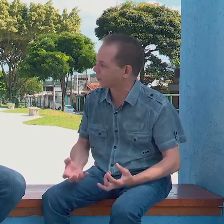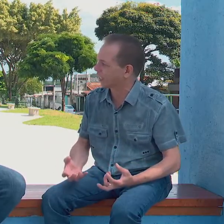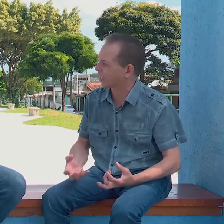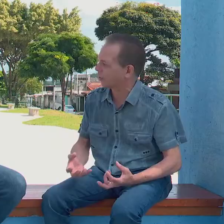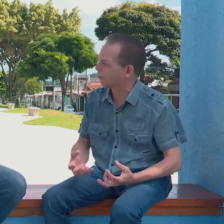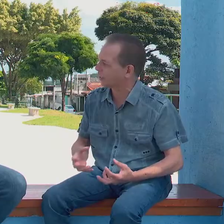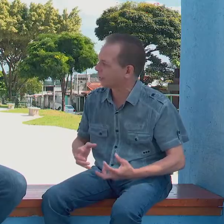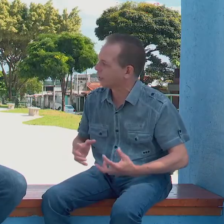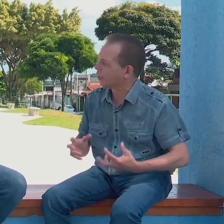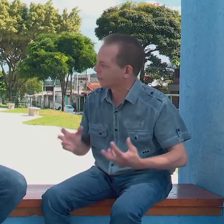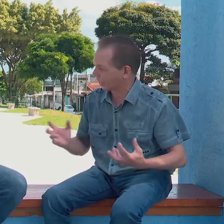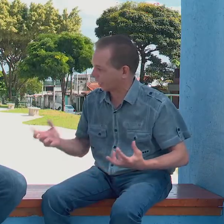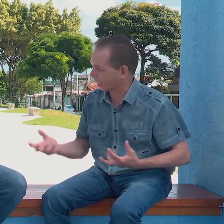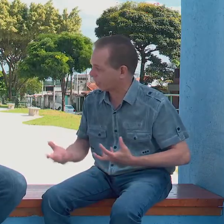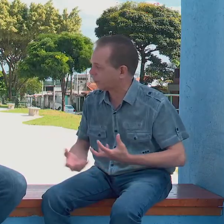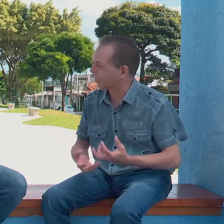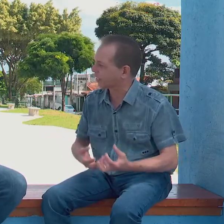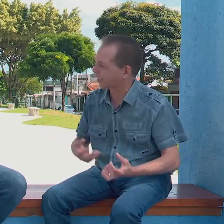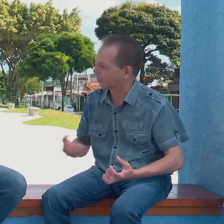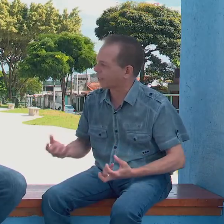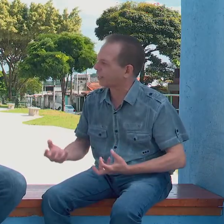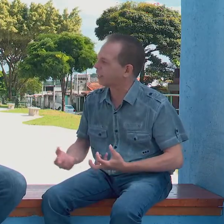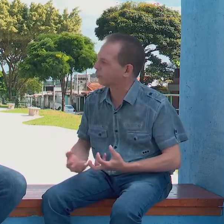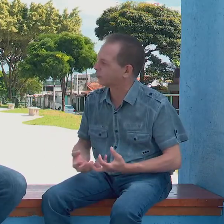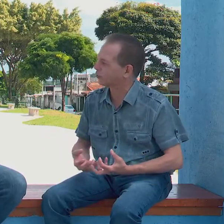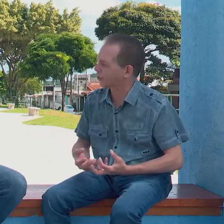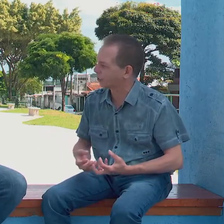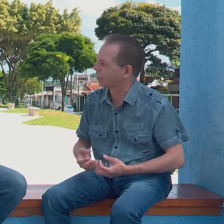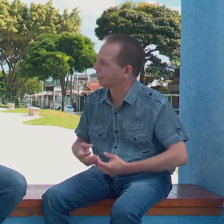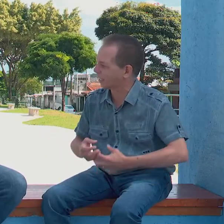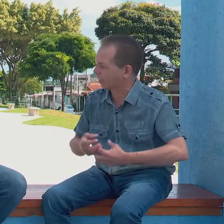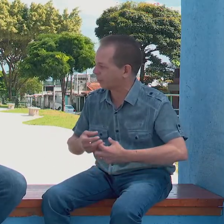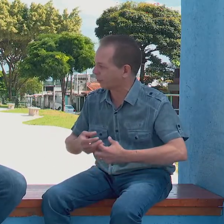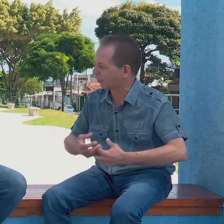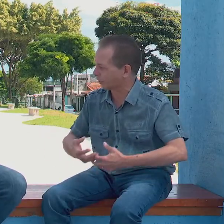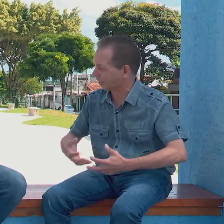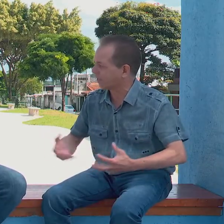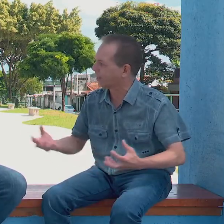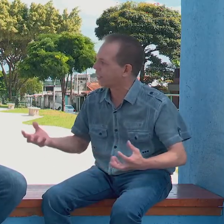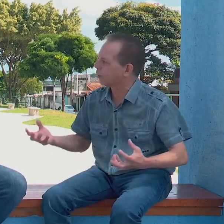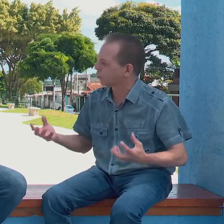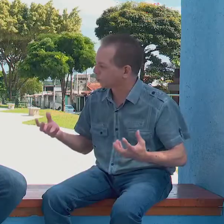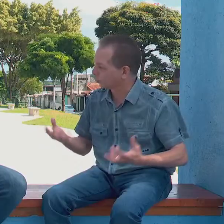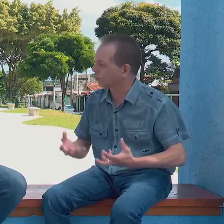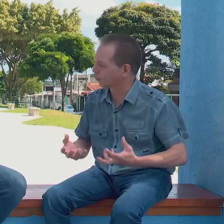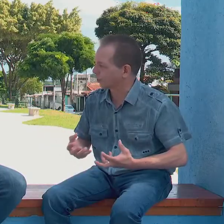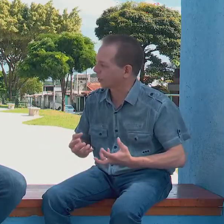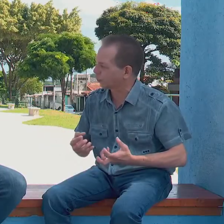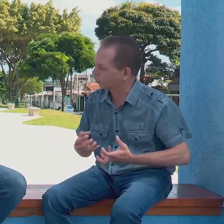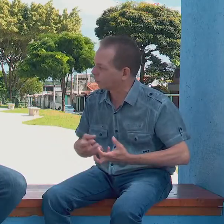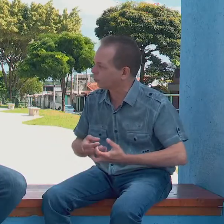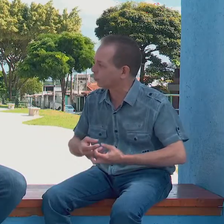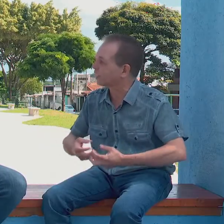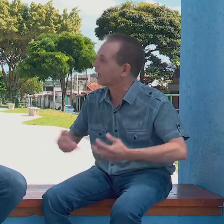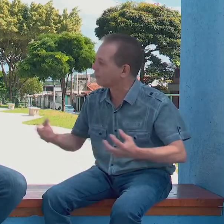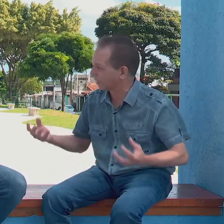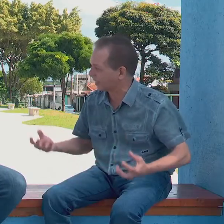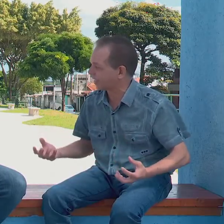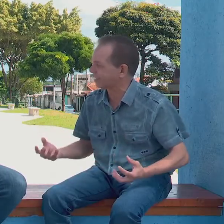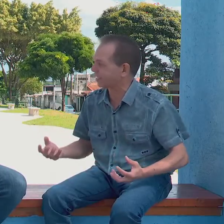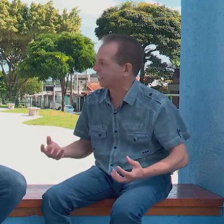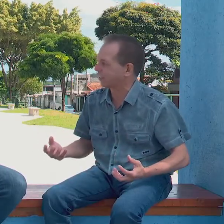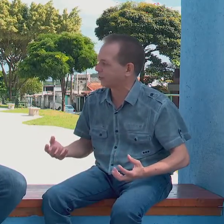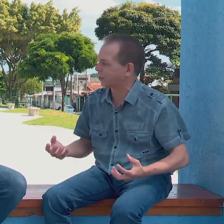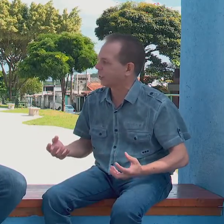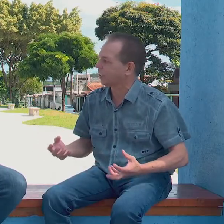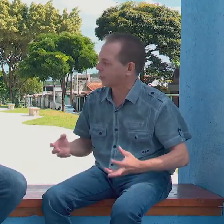a dentro da Câmara, para que a Câmara trabalhe redondinha, que ela possa, os outros vereadores, cuidar